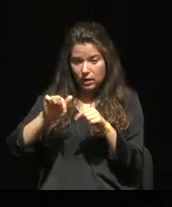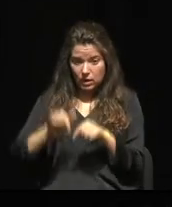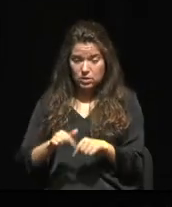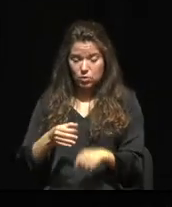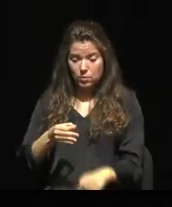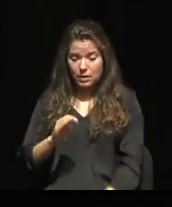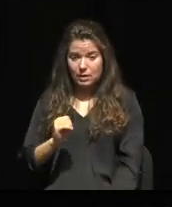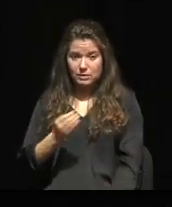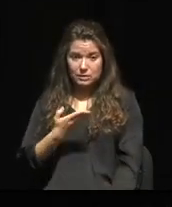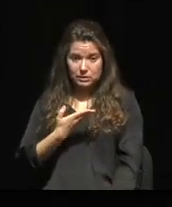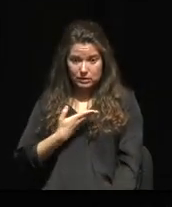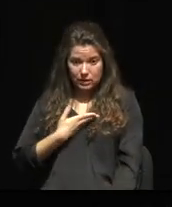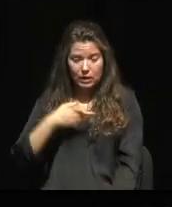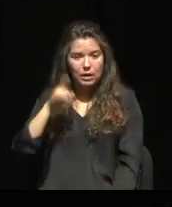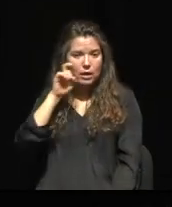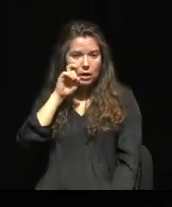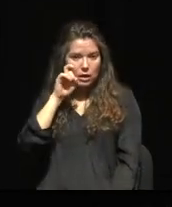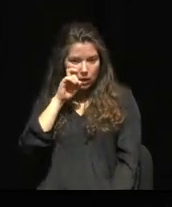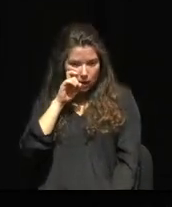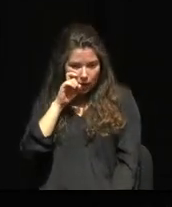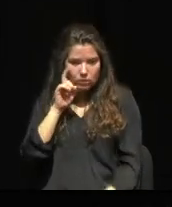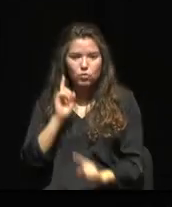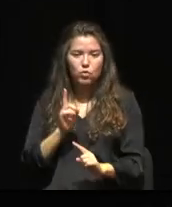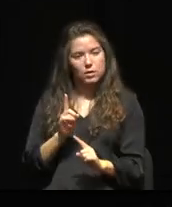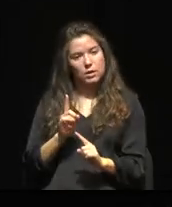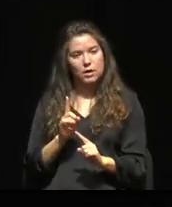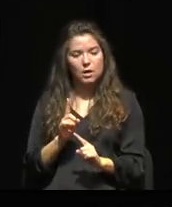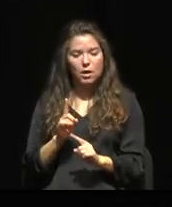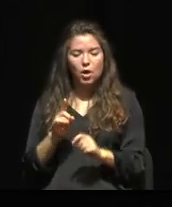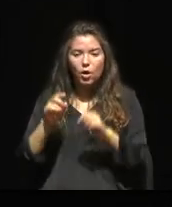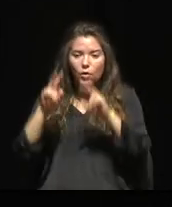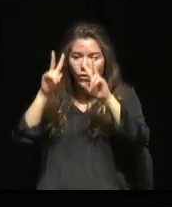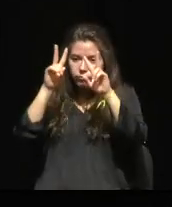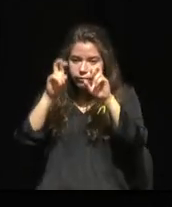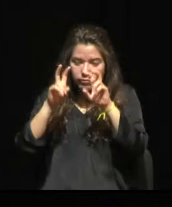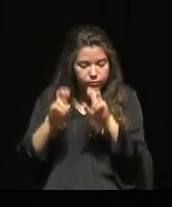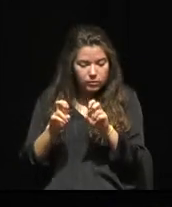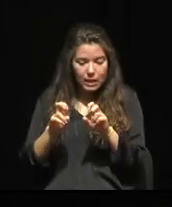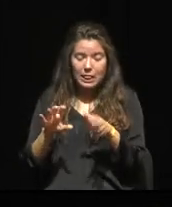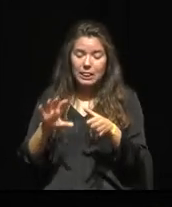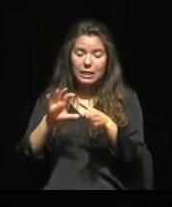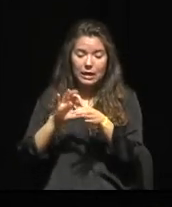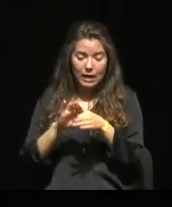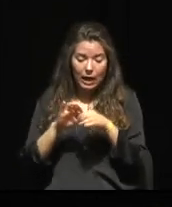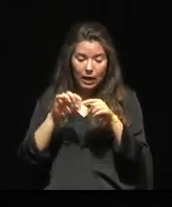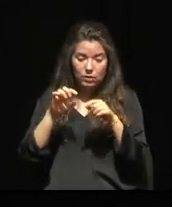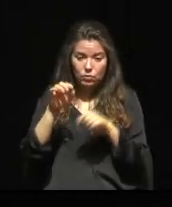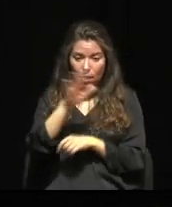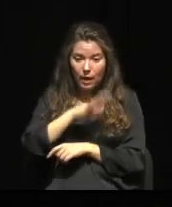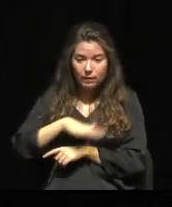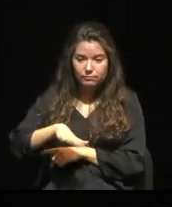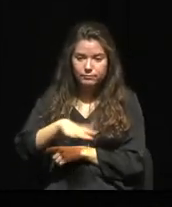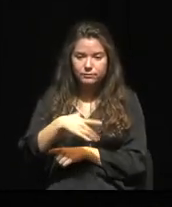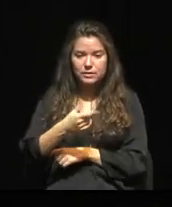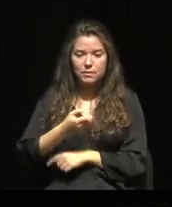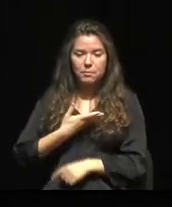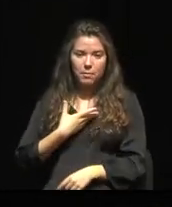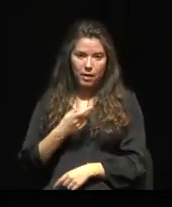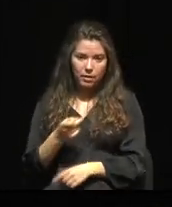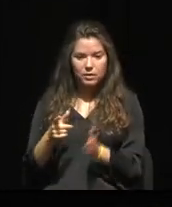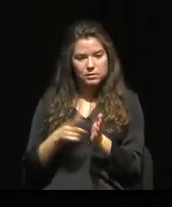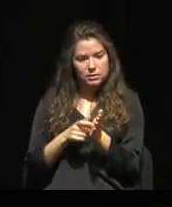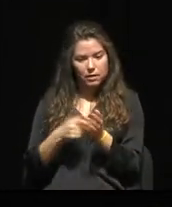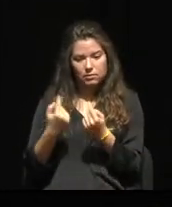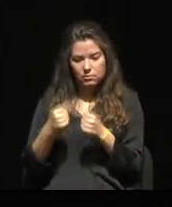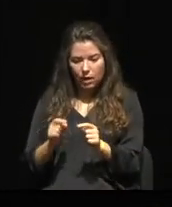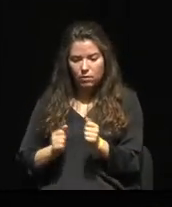peço de garante o seu total empenhamento para que todos os assuntos relacionados com a Tapada das necessidades tenham devida acompanhamento permanente da